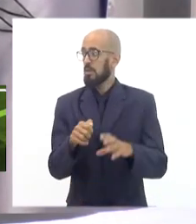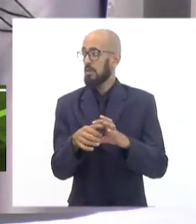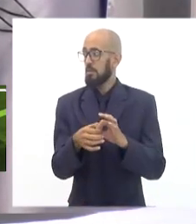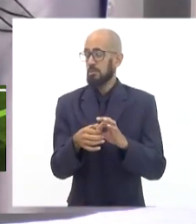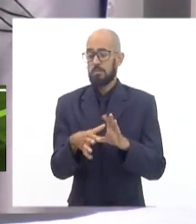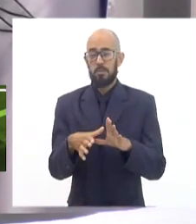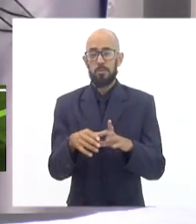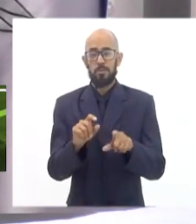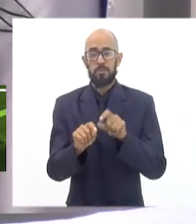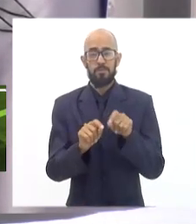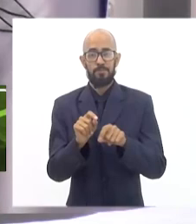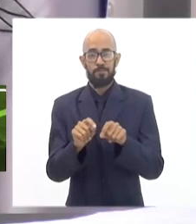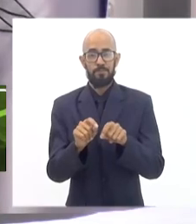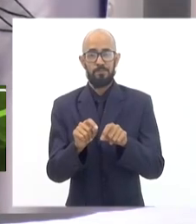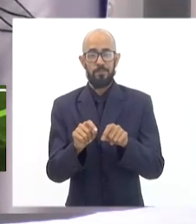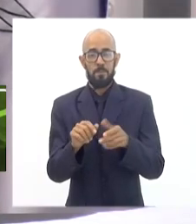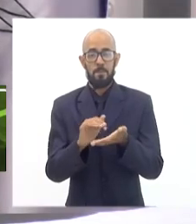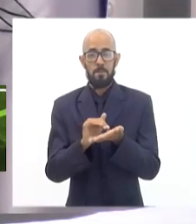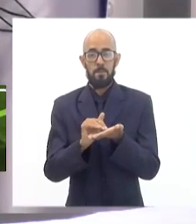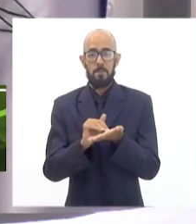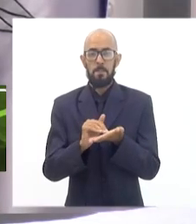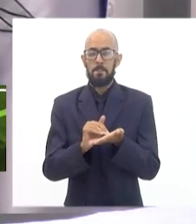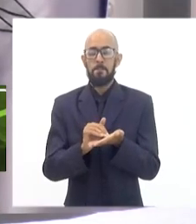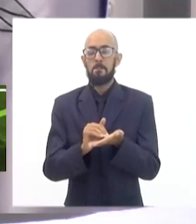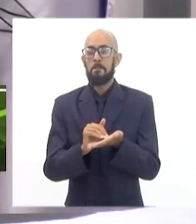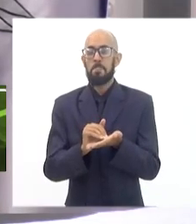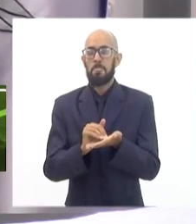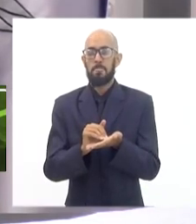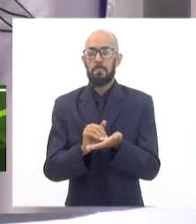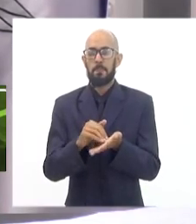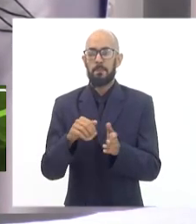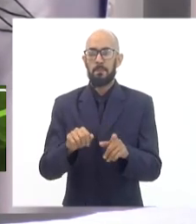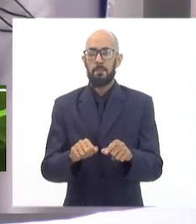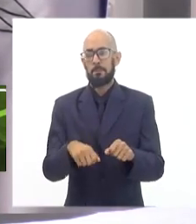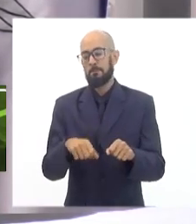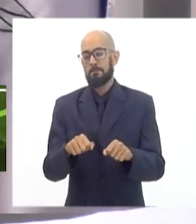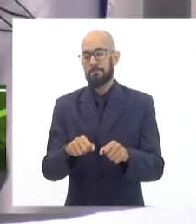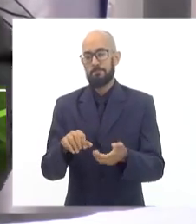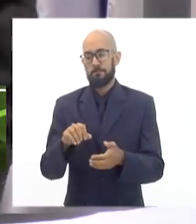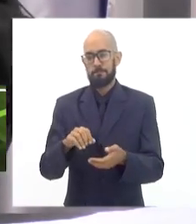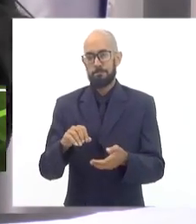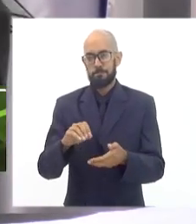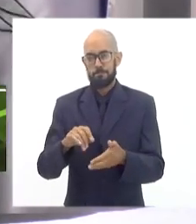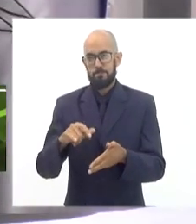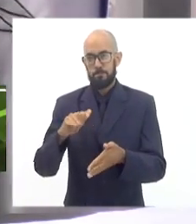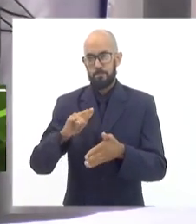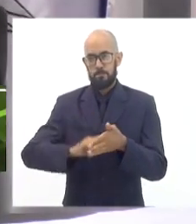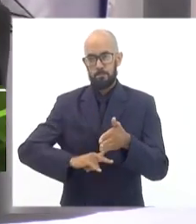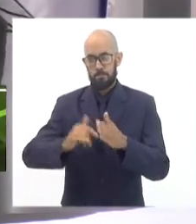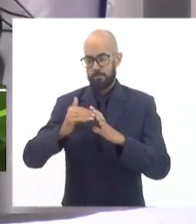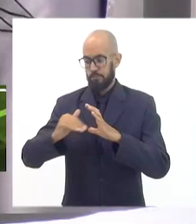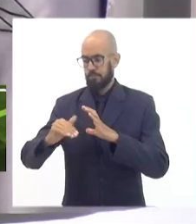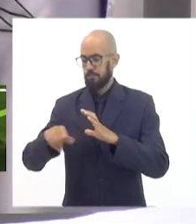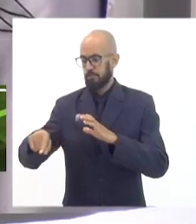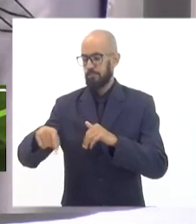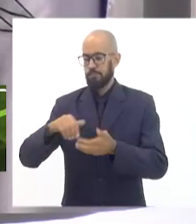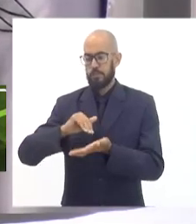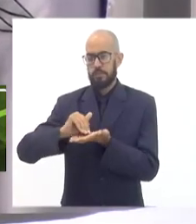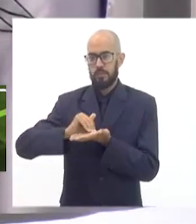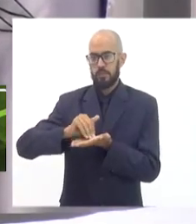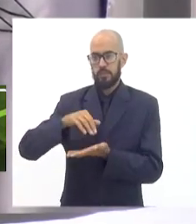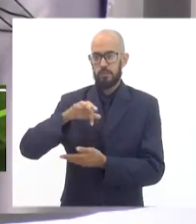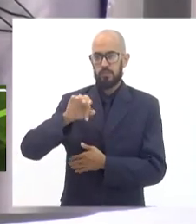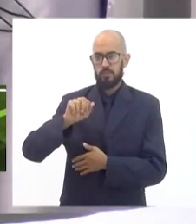o tio secretário oficie-se à secretaria de fazenda o